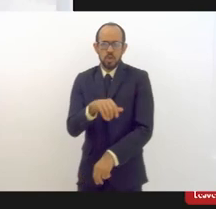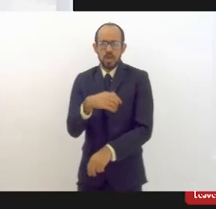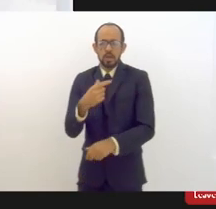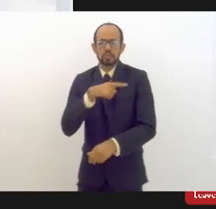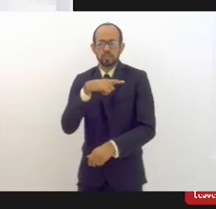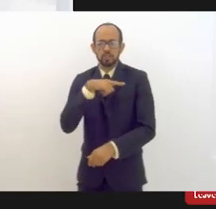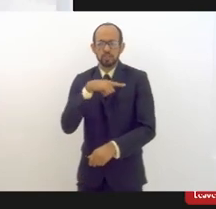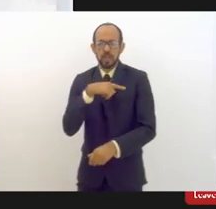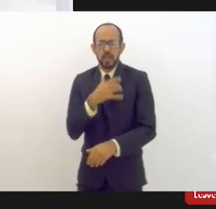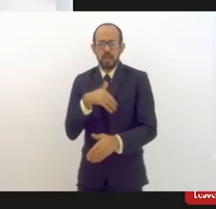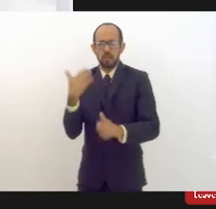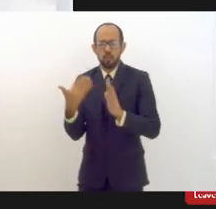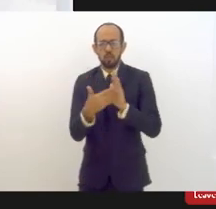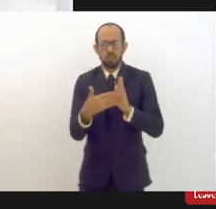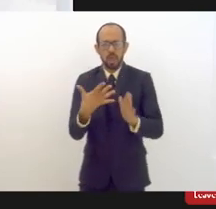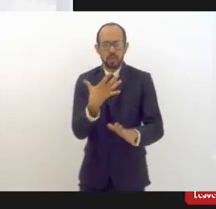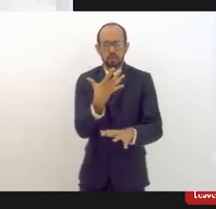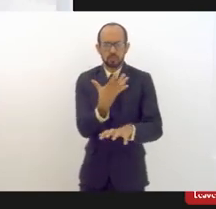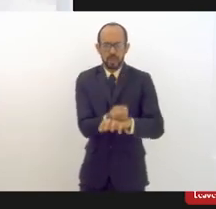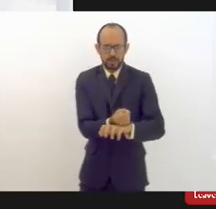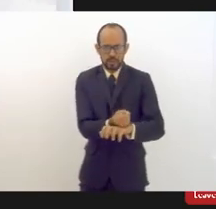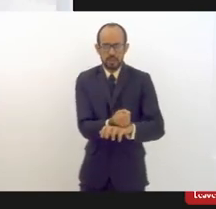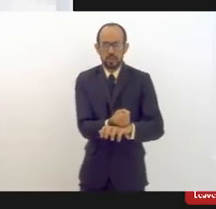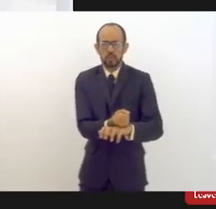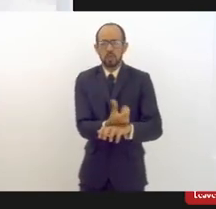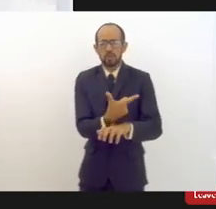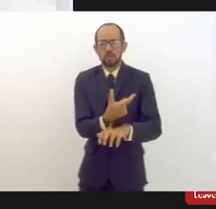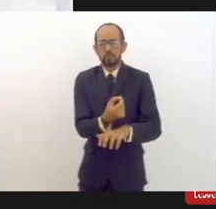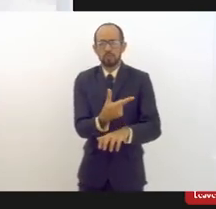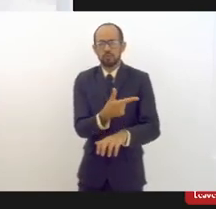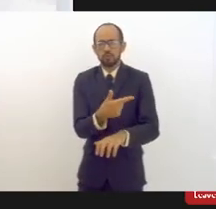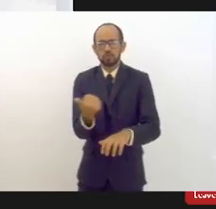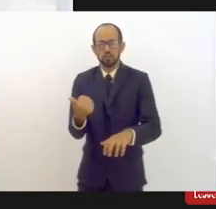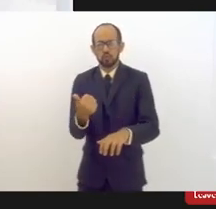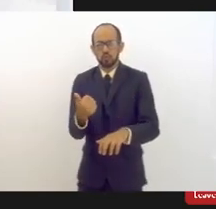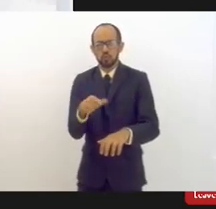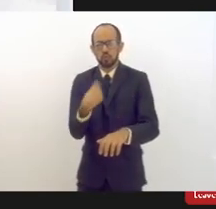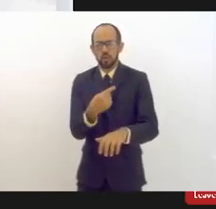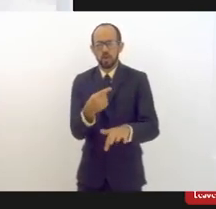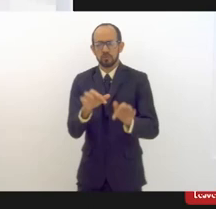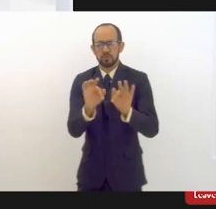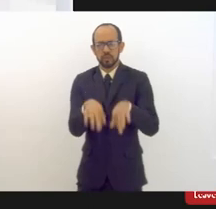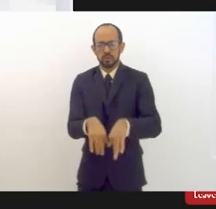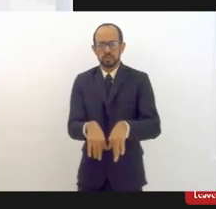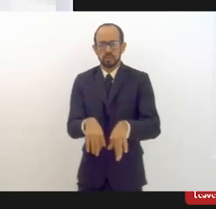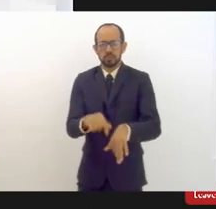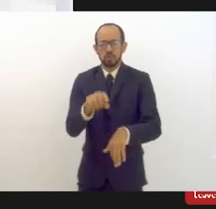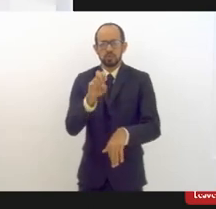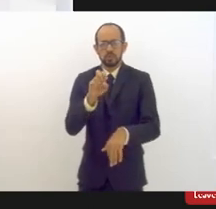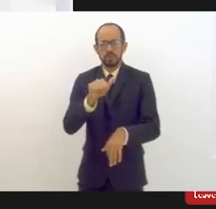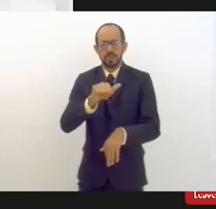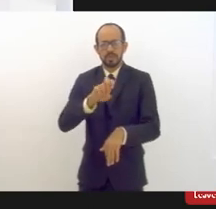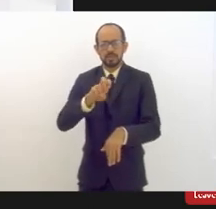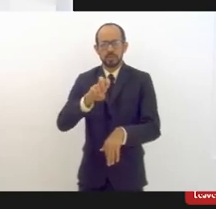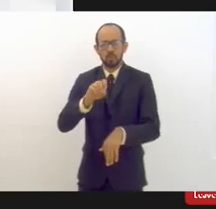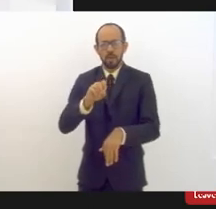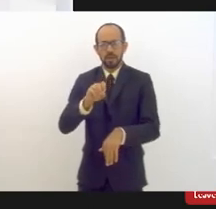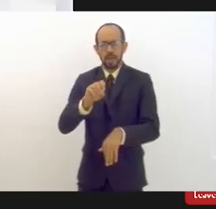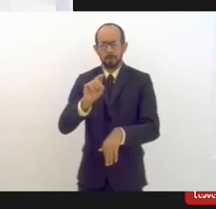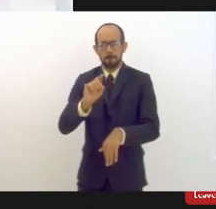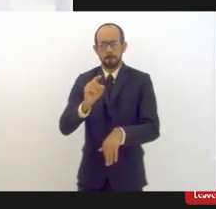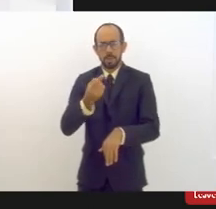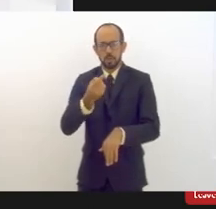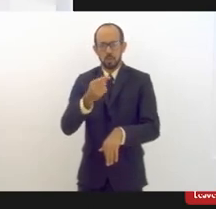de matrículas e vagas ofertadas também em 2021. A gente fecha o ano com 150 mil alunos, né,